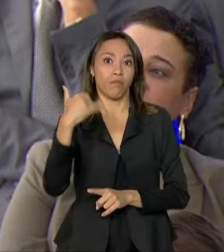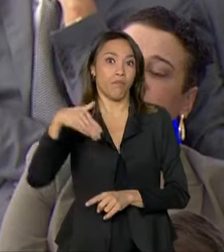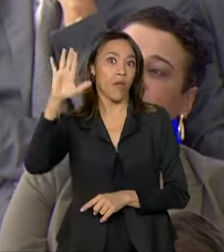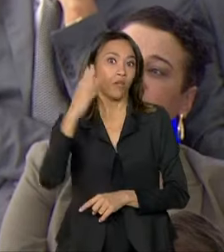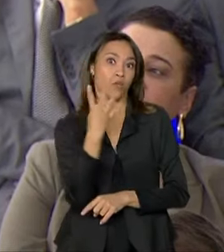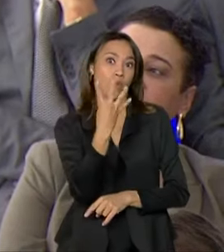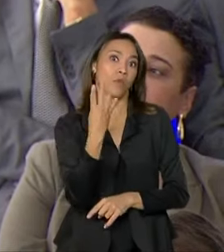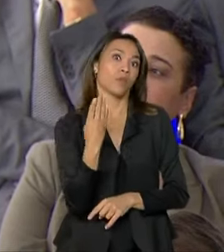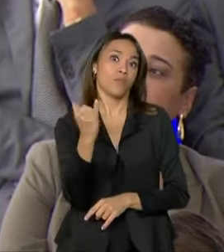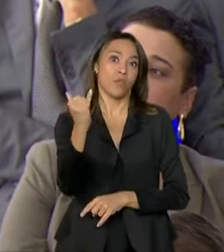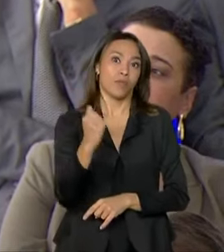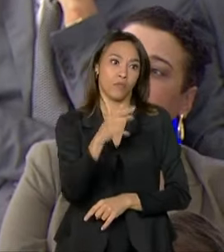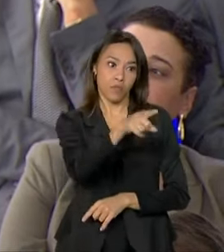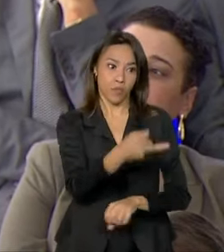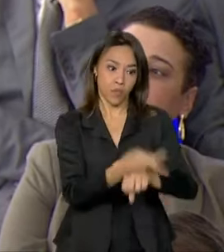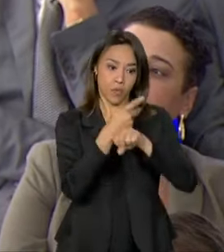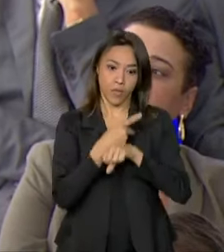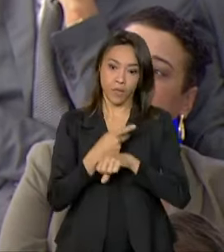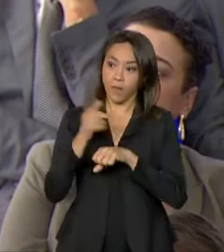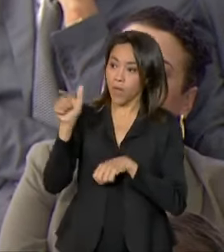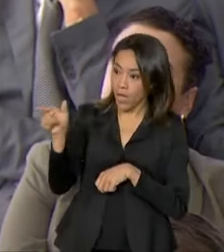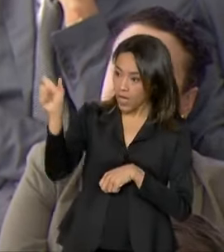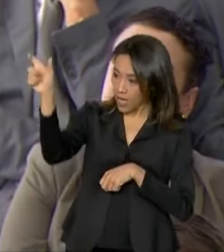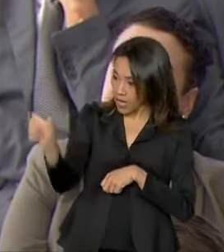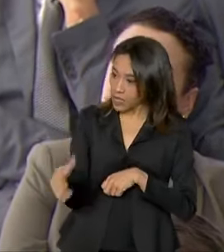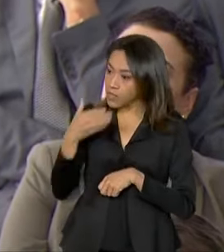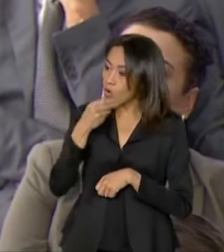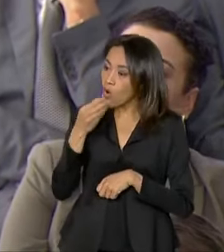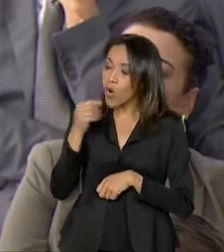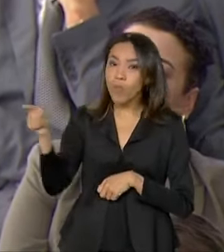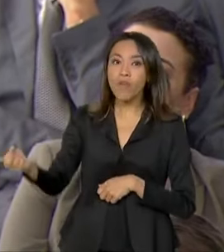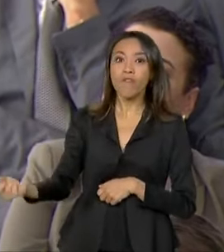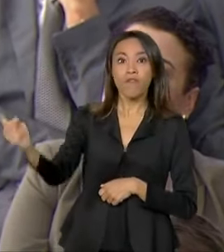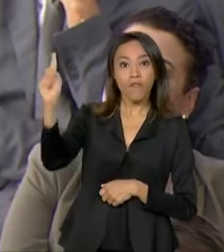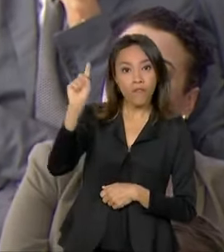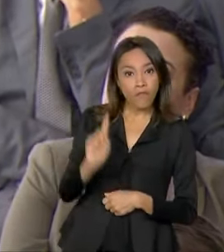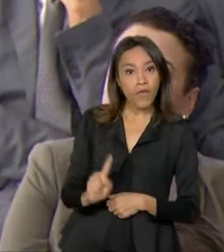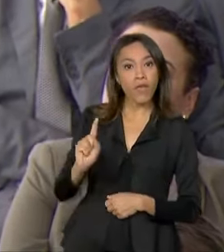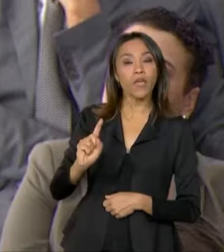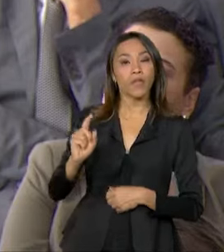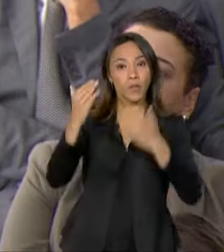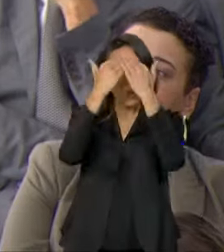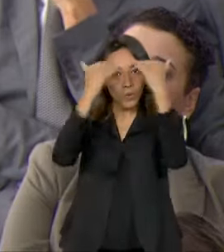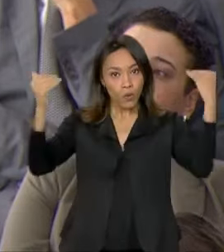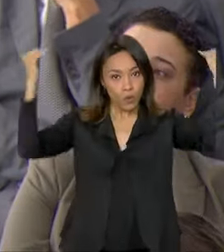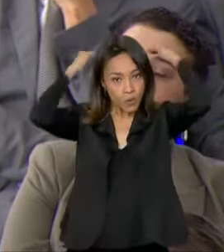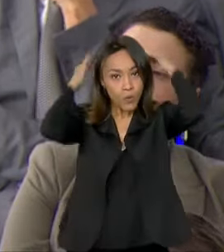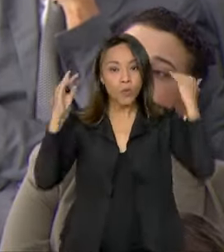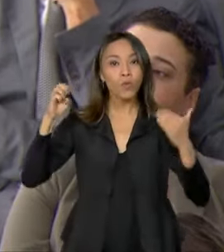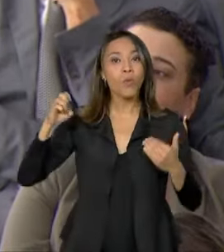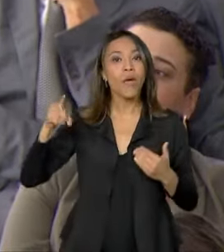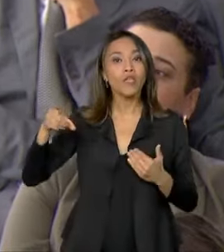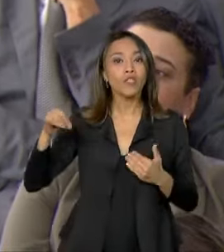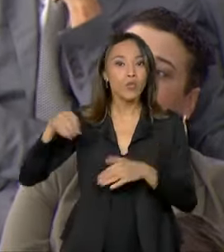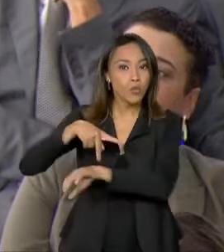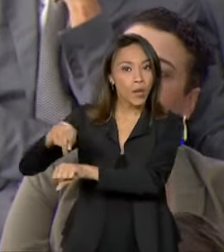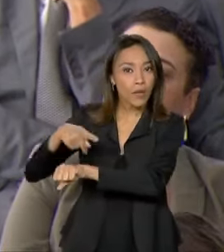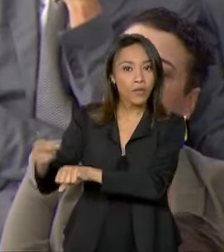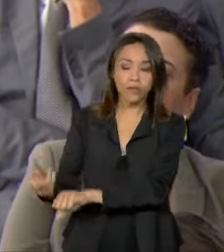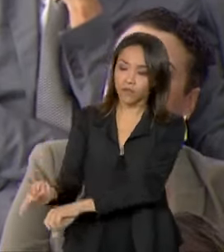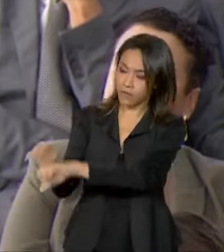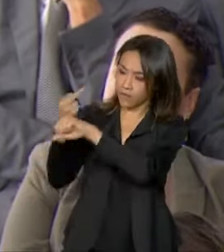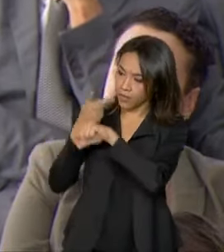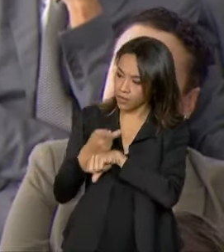o Slim veio do México e pediu para conversar comigo. O Slim queria anunciar, possivelmente,